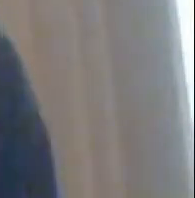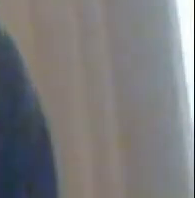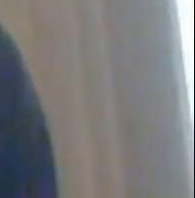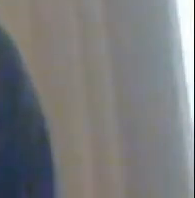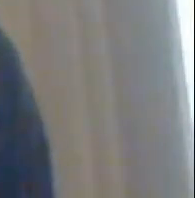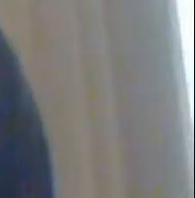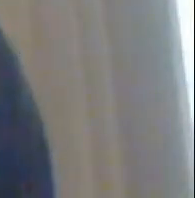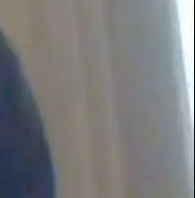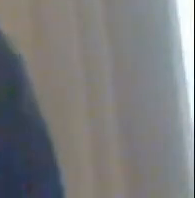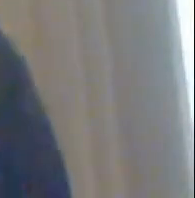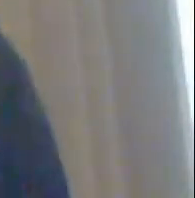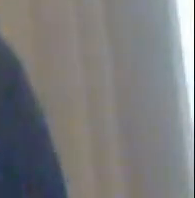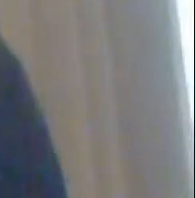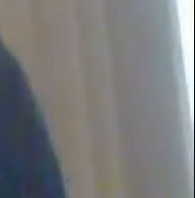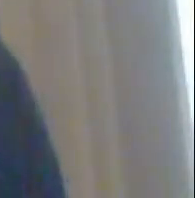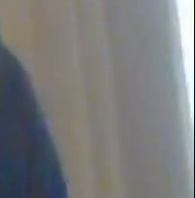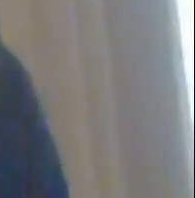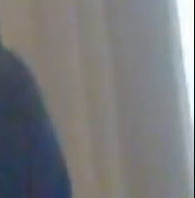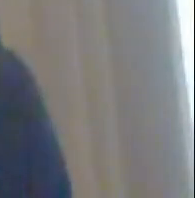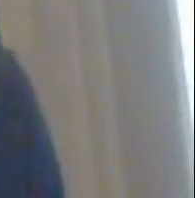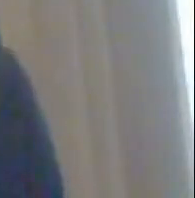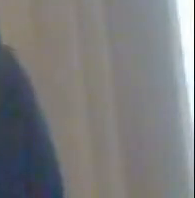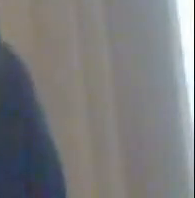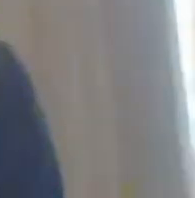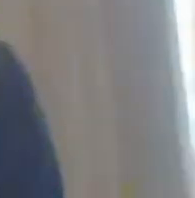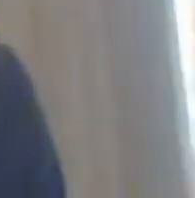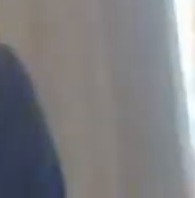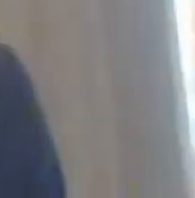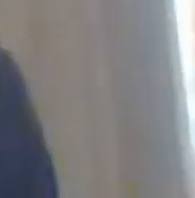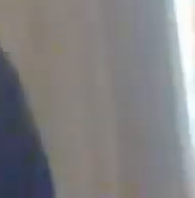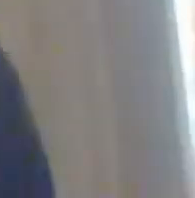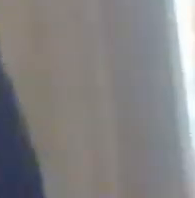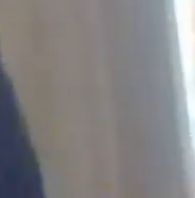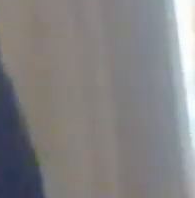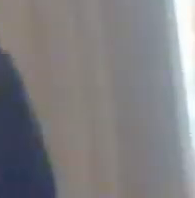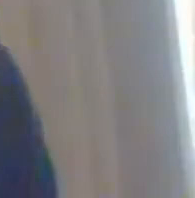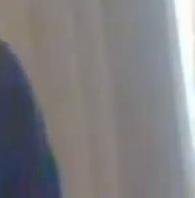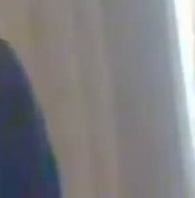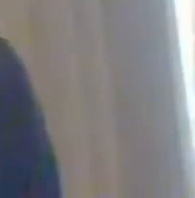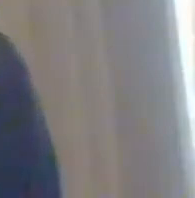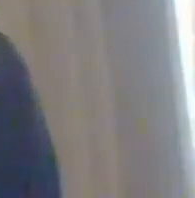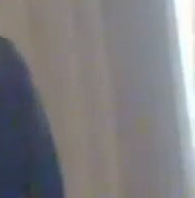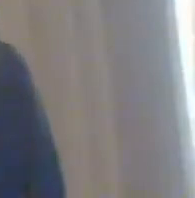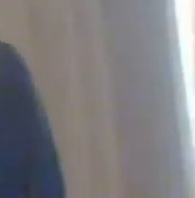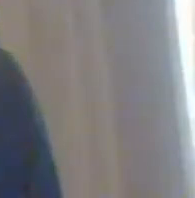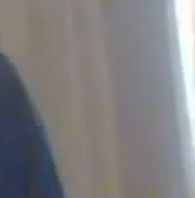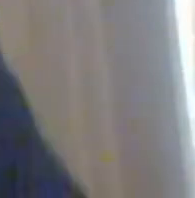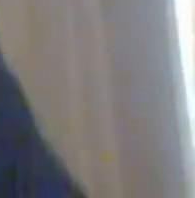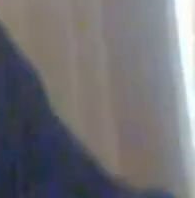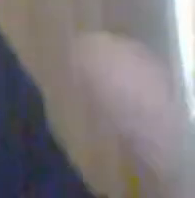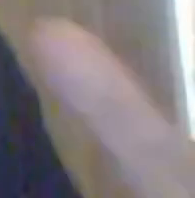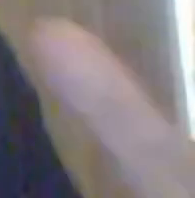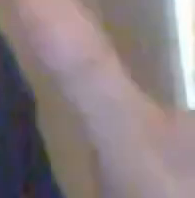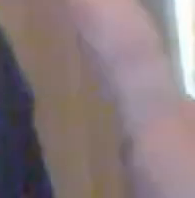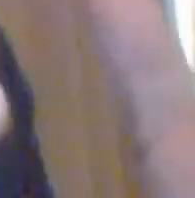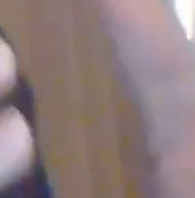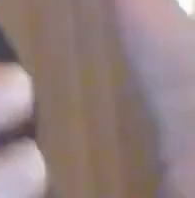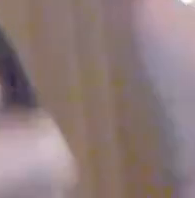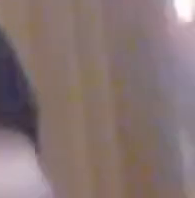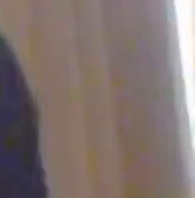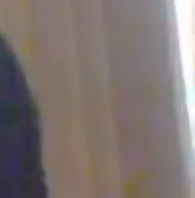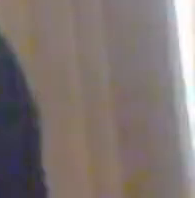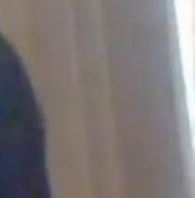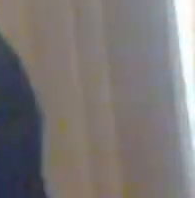ao lado delas, existe uma política pública que já funciona, que é a dos contratos de limpeza pública. E essa não há